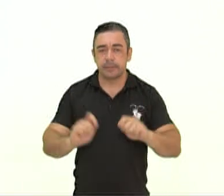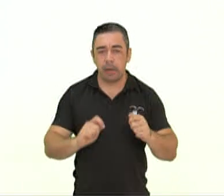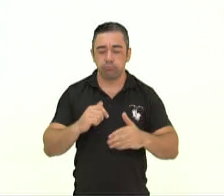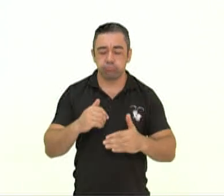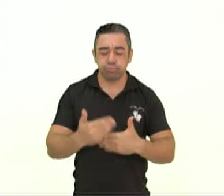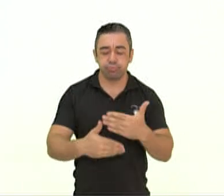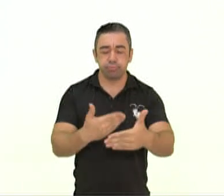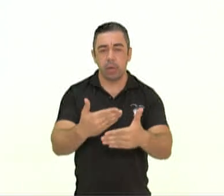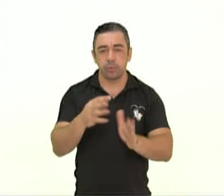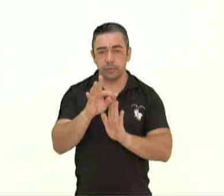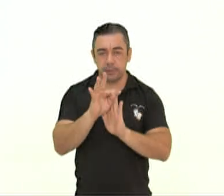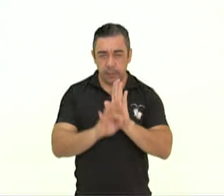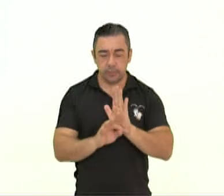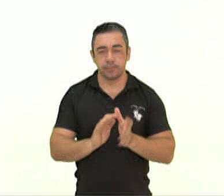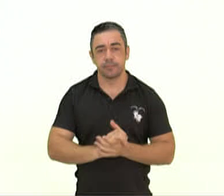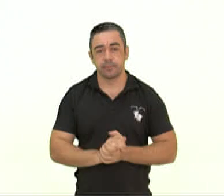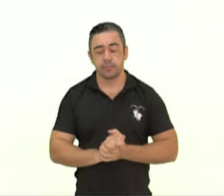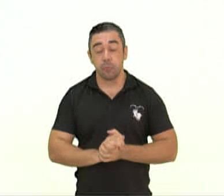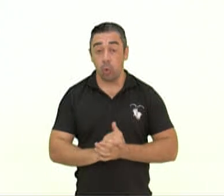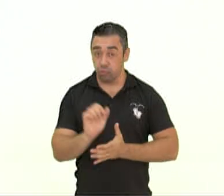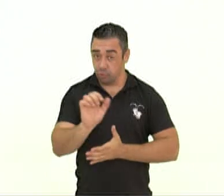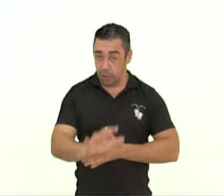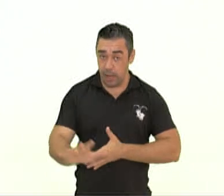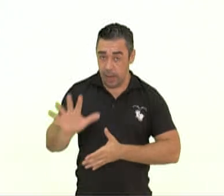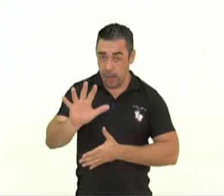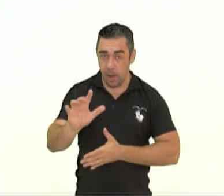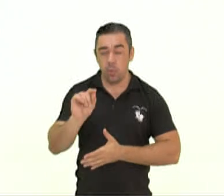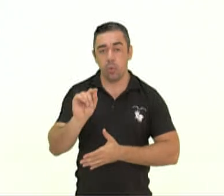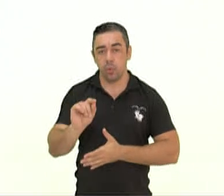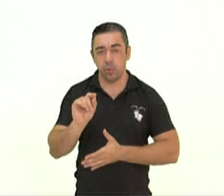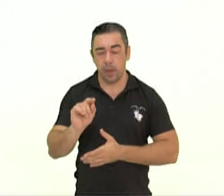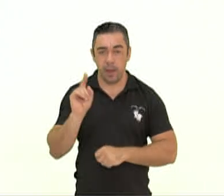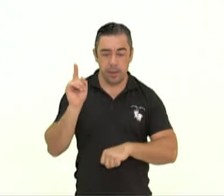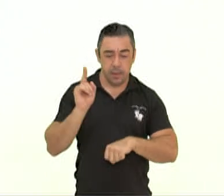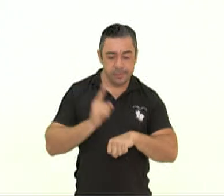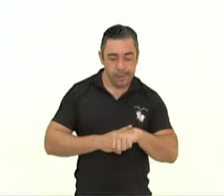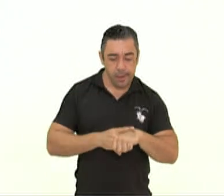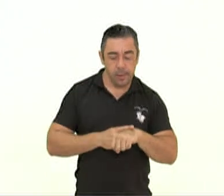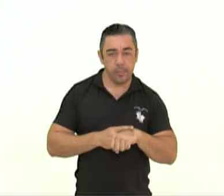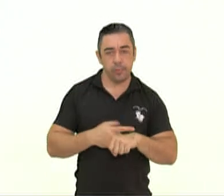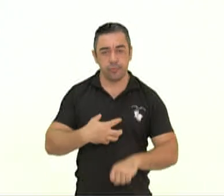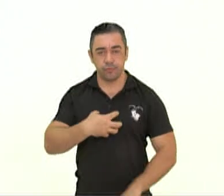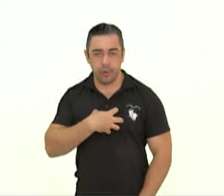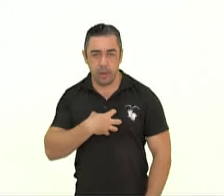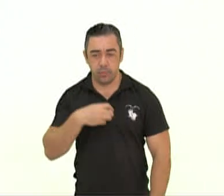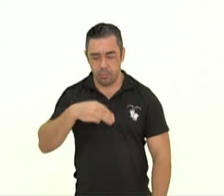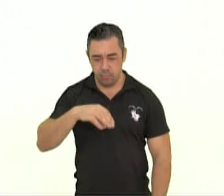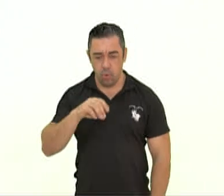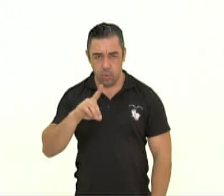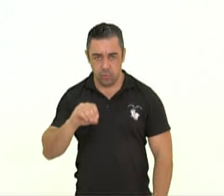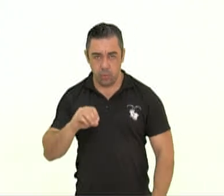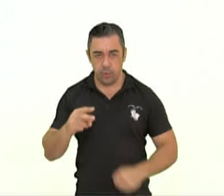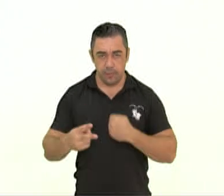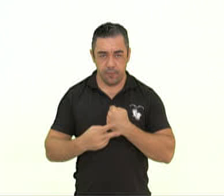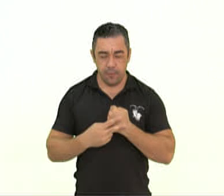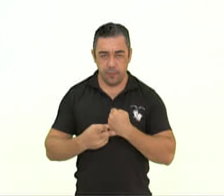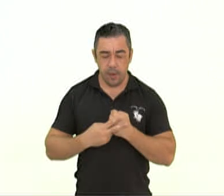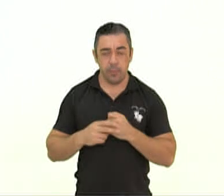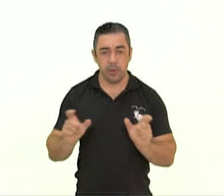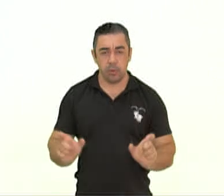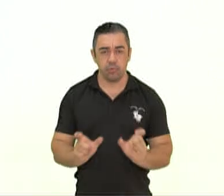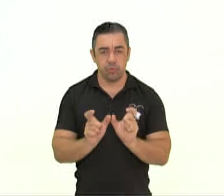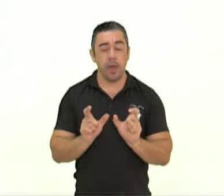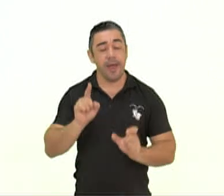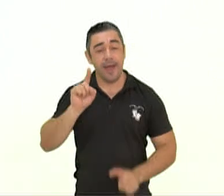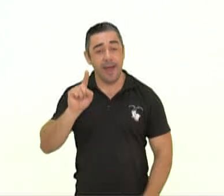progressão textual. De maneira geral, as flexões de tempo e de modo dos verbos e as conjunções são